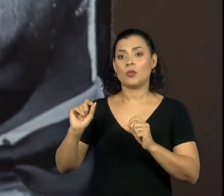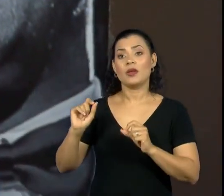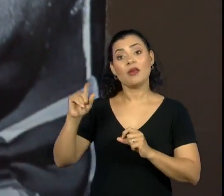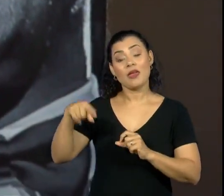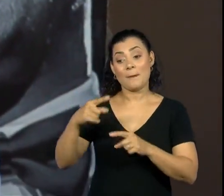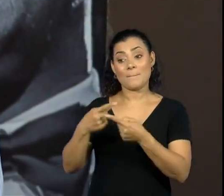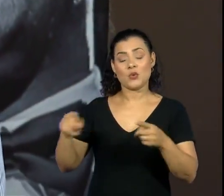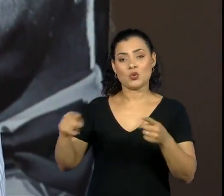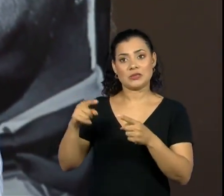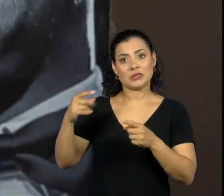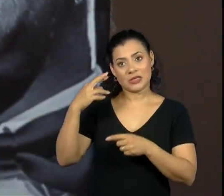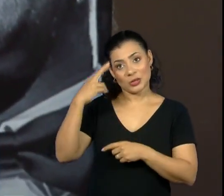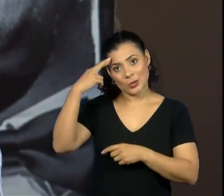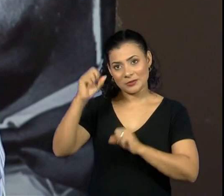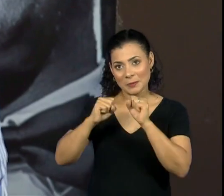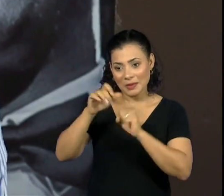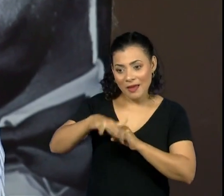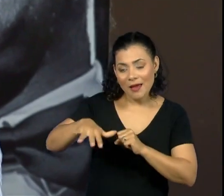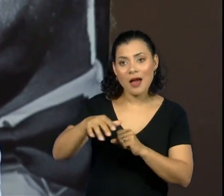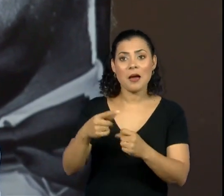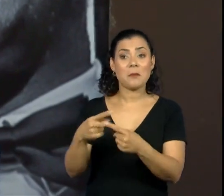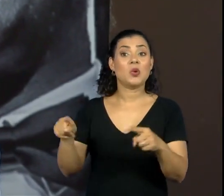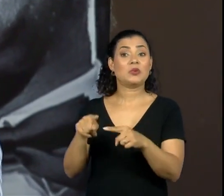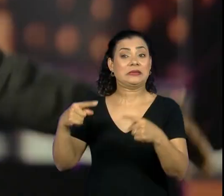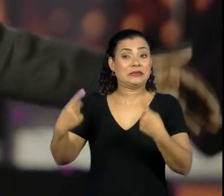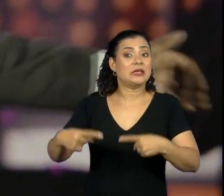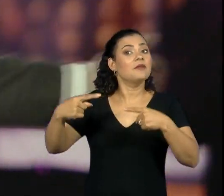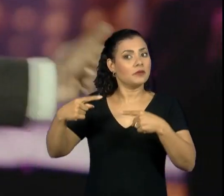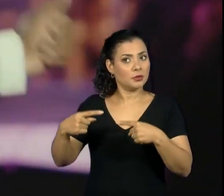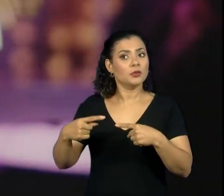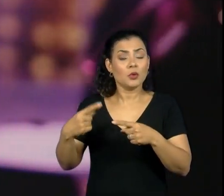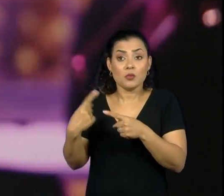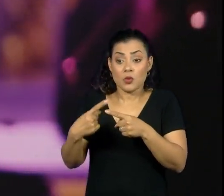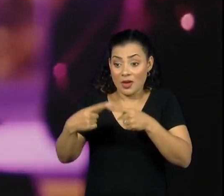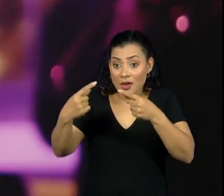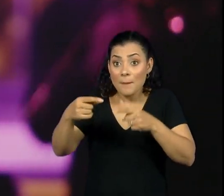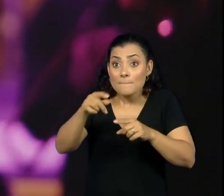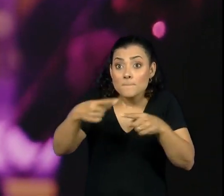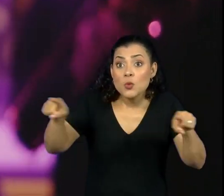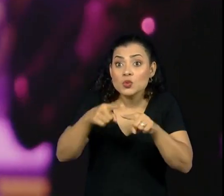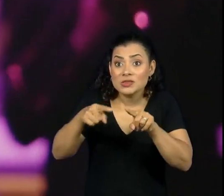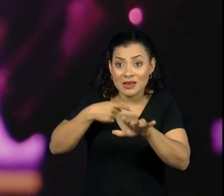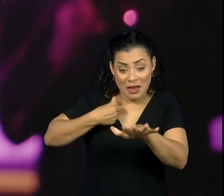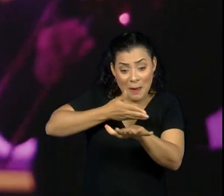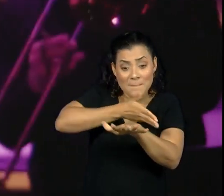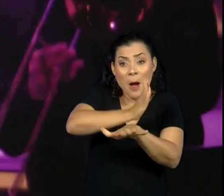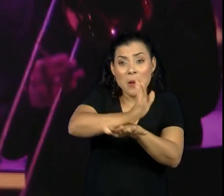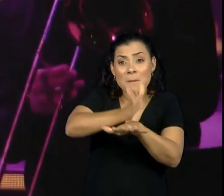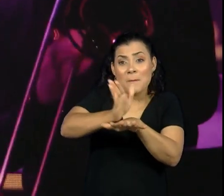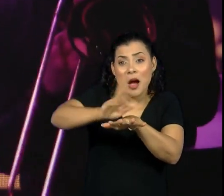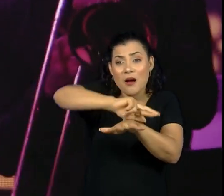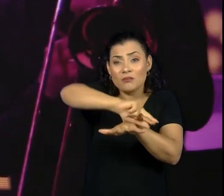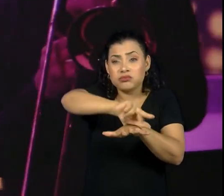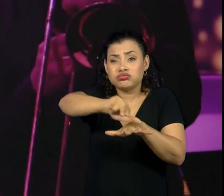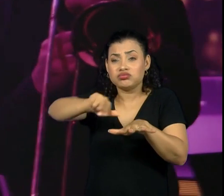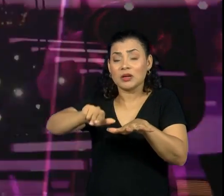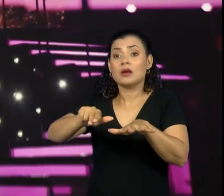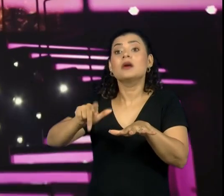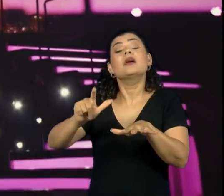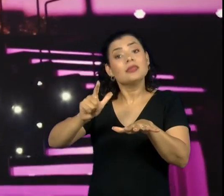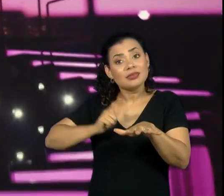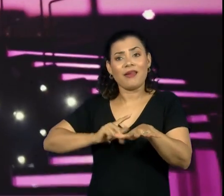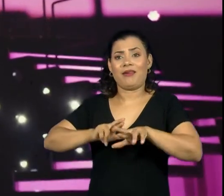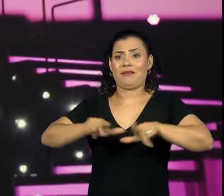na música, que é um desafio gigante, porque mesmo tendo mais de 20 anos de